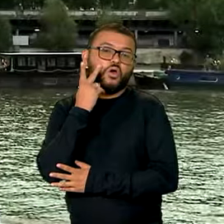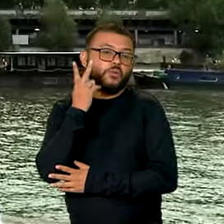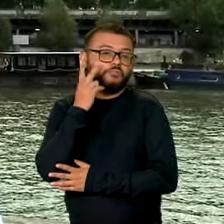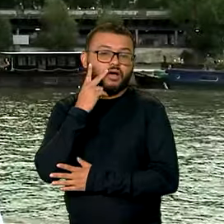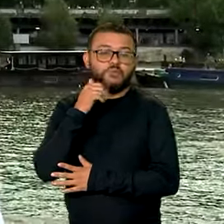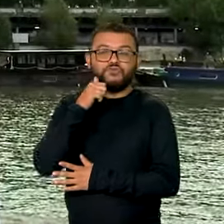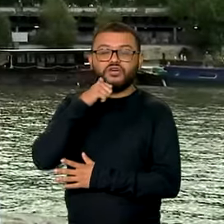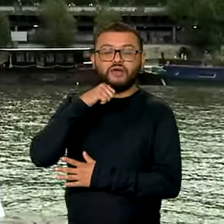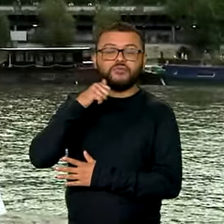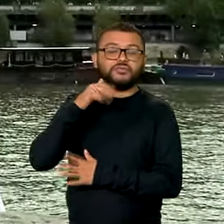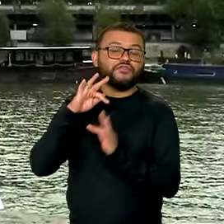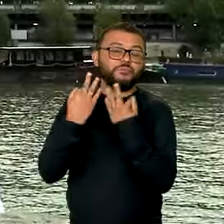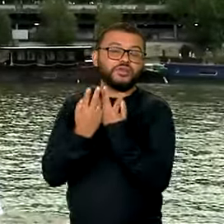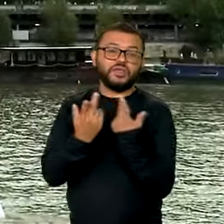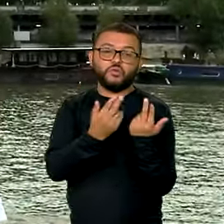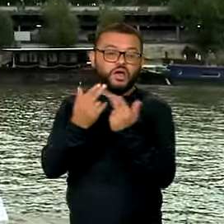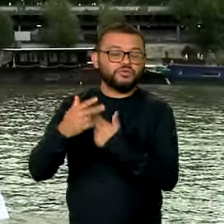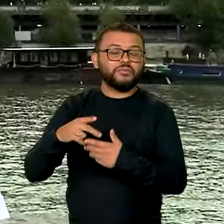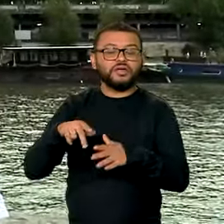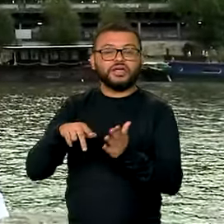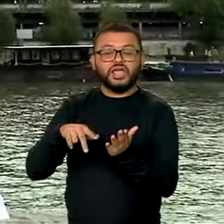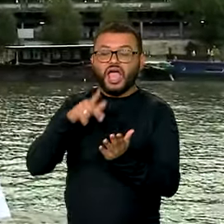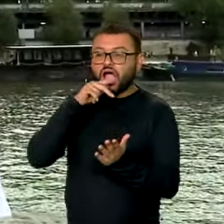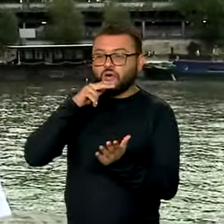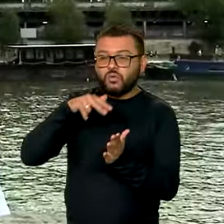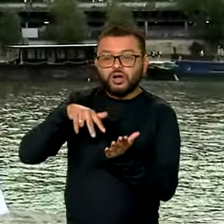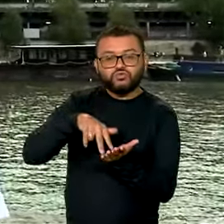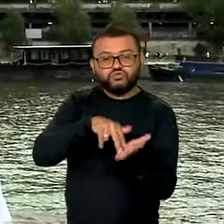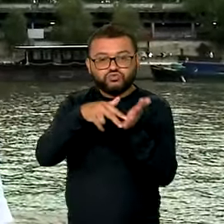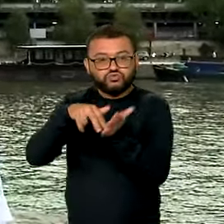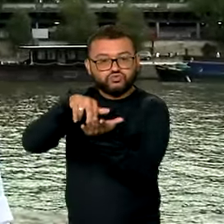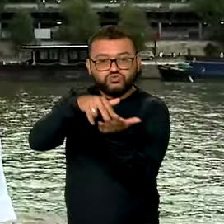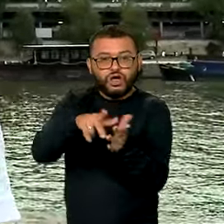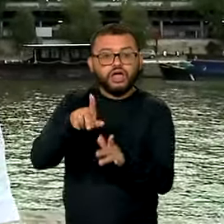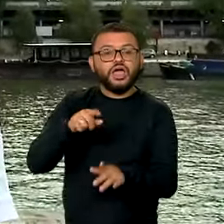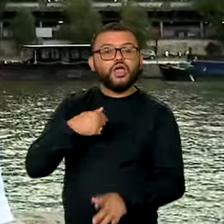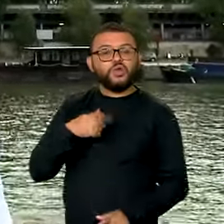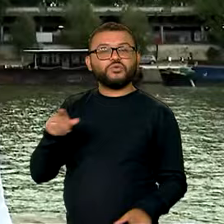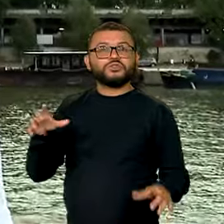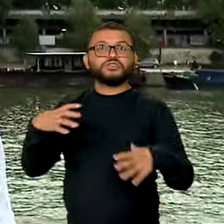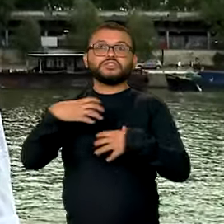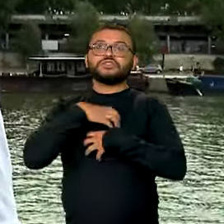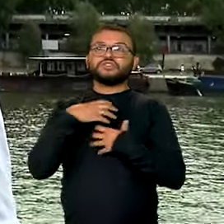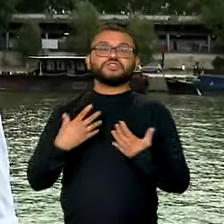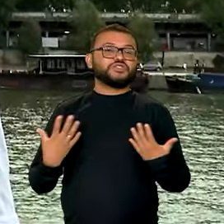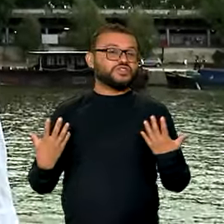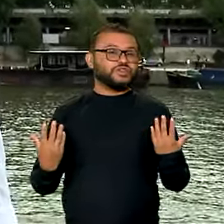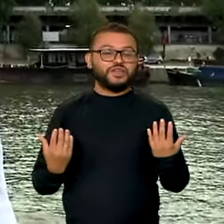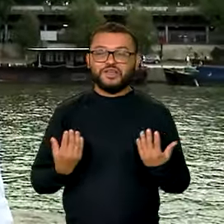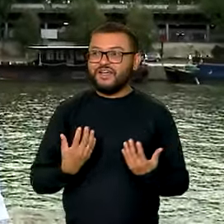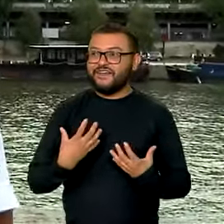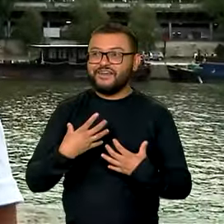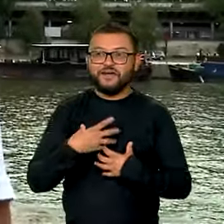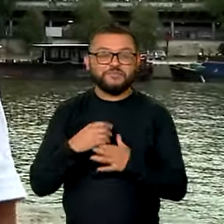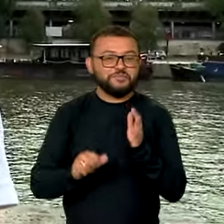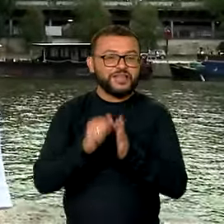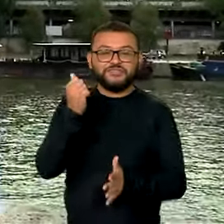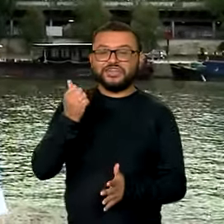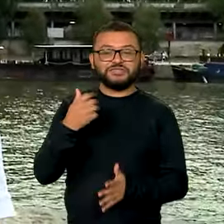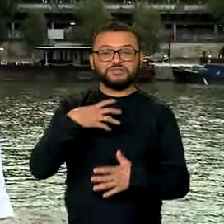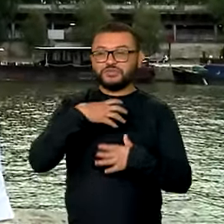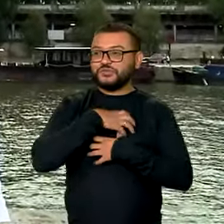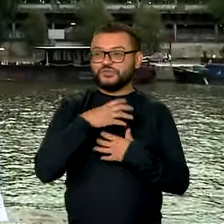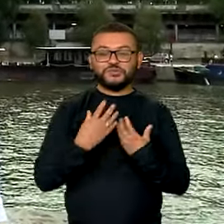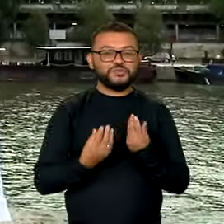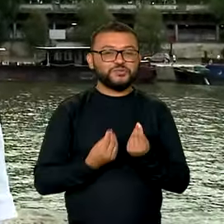assim, tá nas águas. E acho que o primeiro campeonato que eu competi foi uma sensação única. E depois disso eu